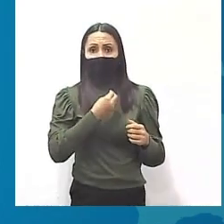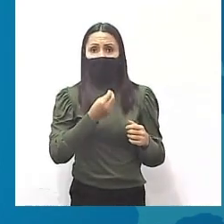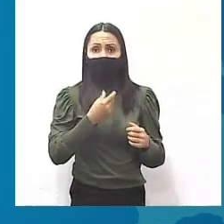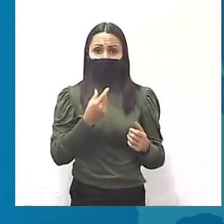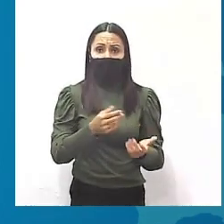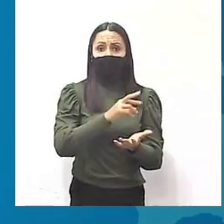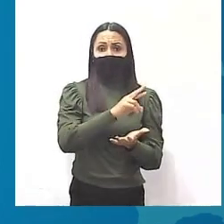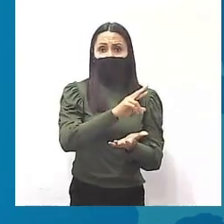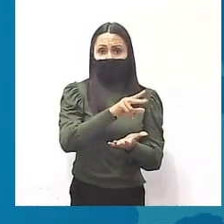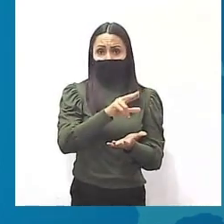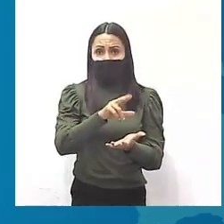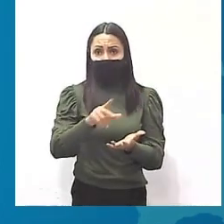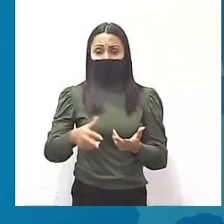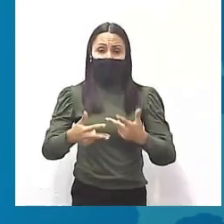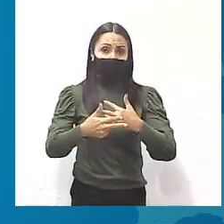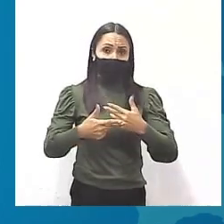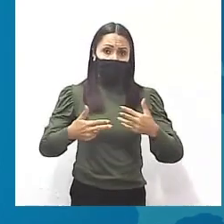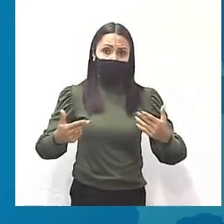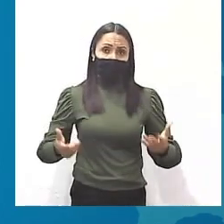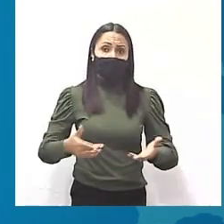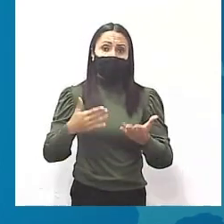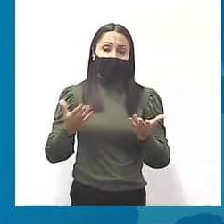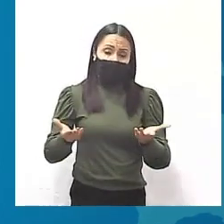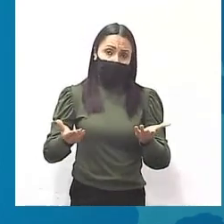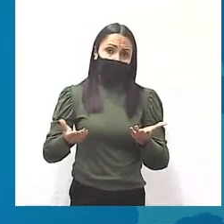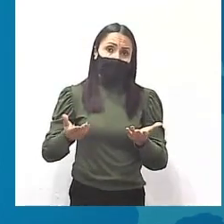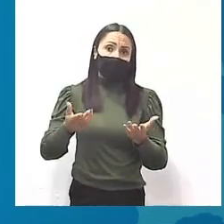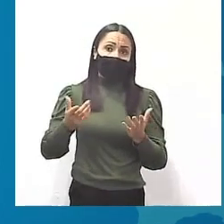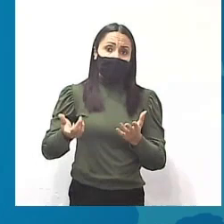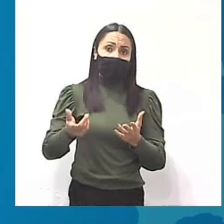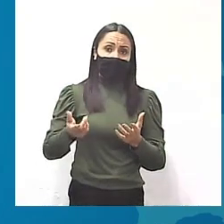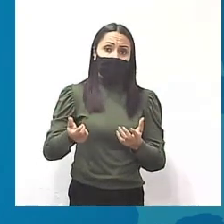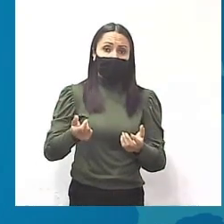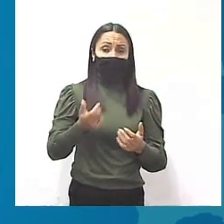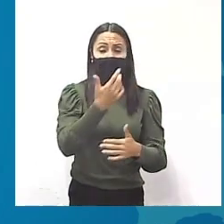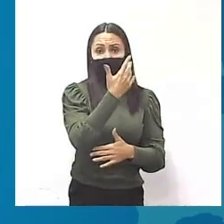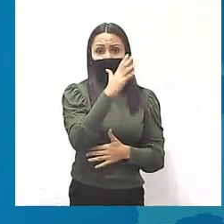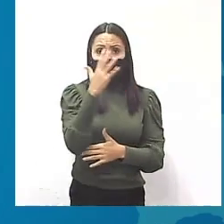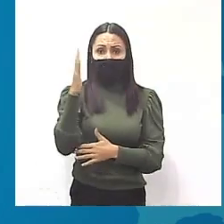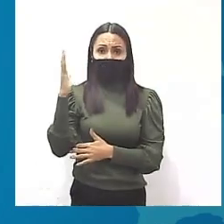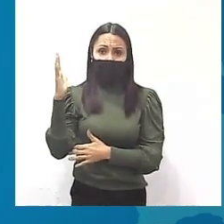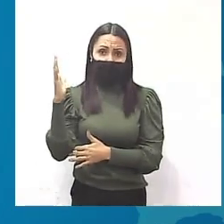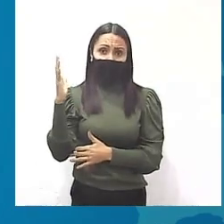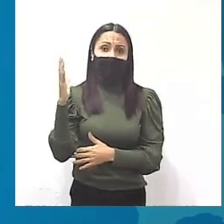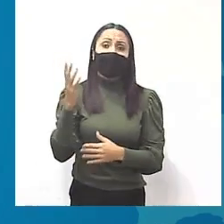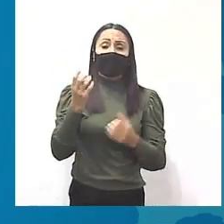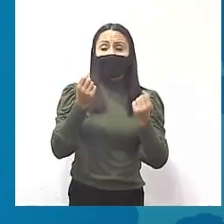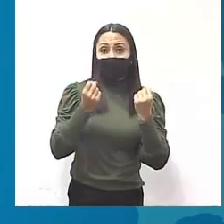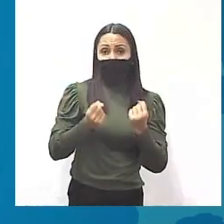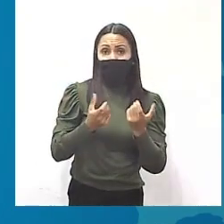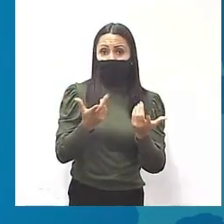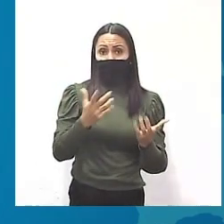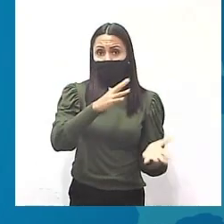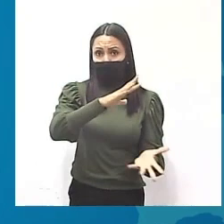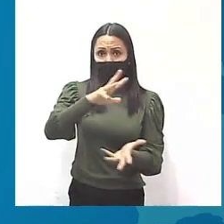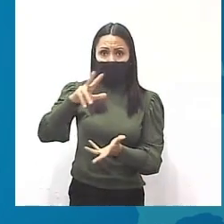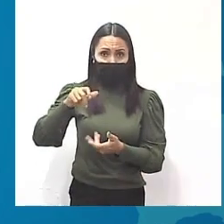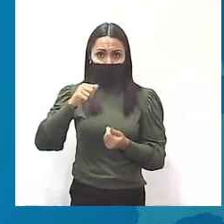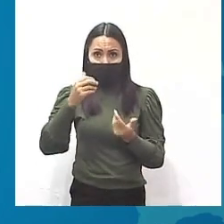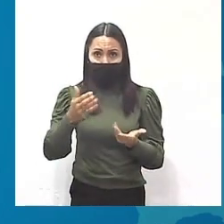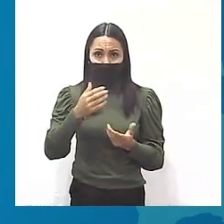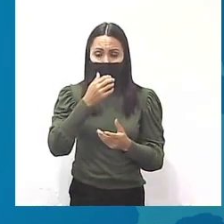demanda intensiva dos recursos naturais que sobrecarregou o nosso querido planeta. Ou